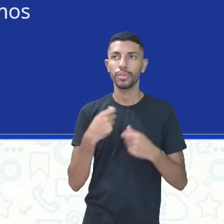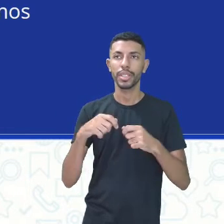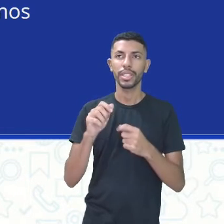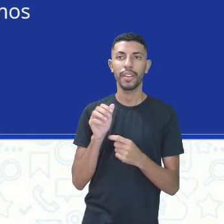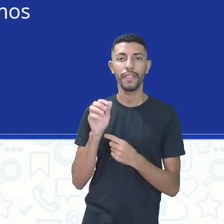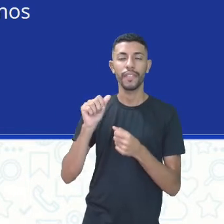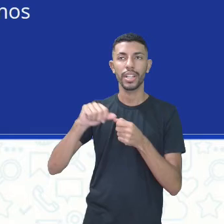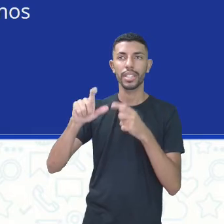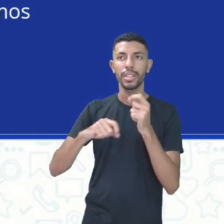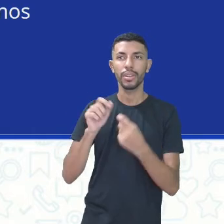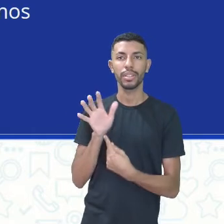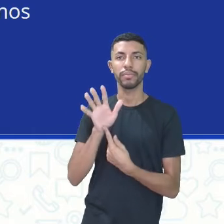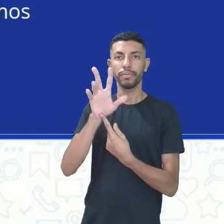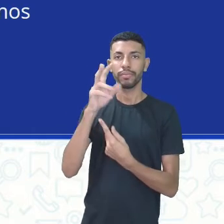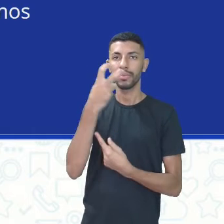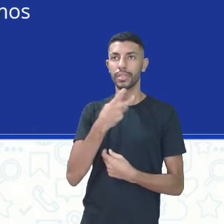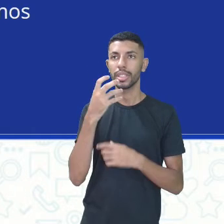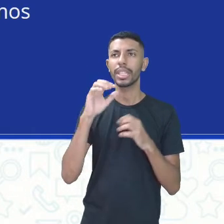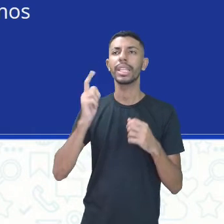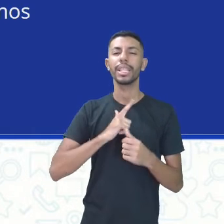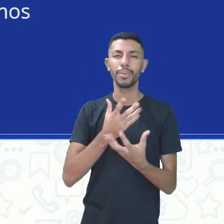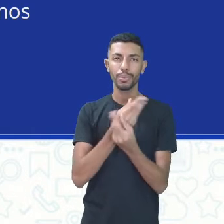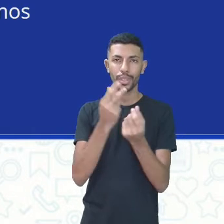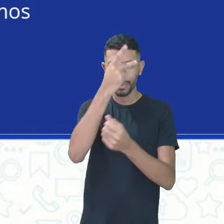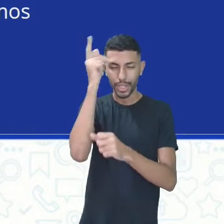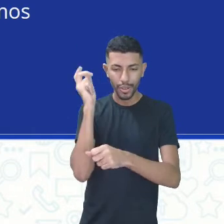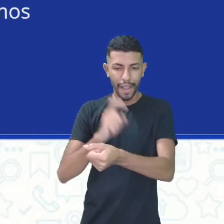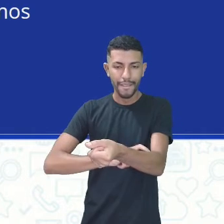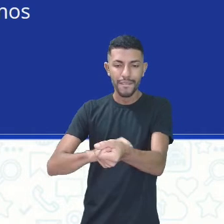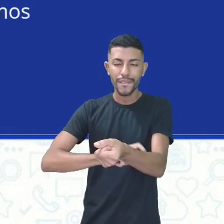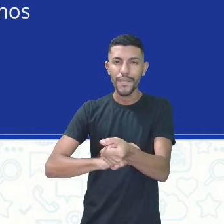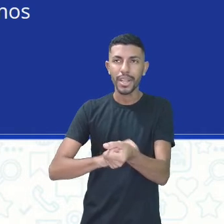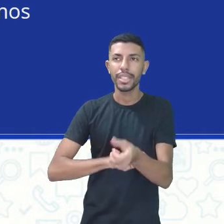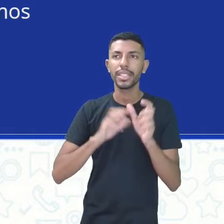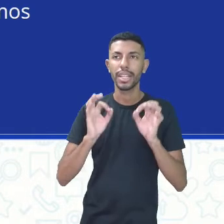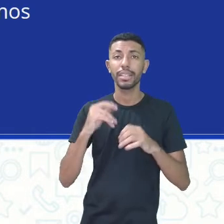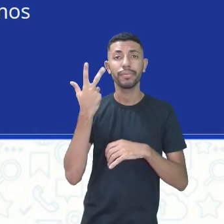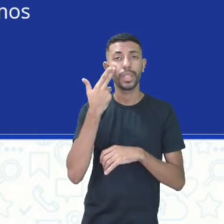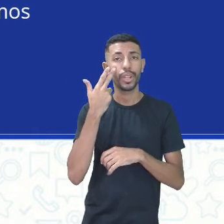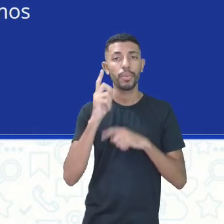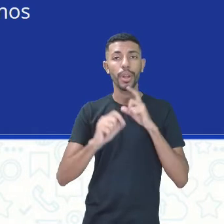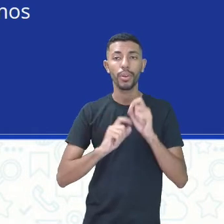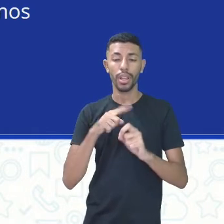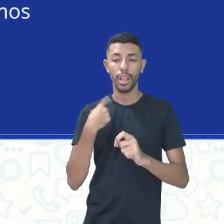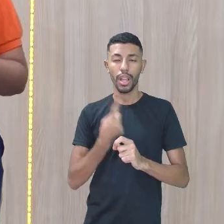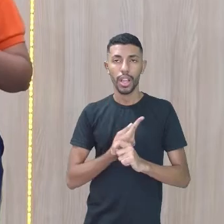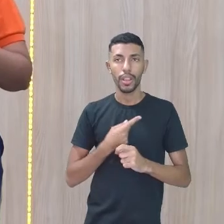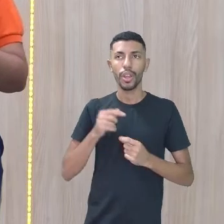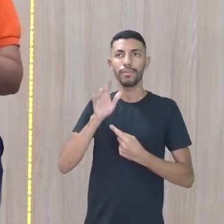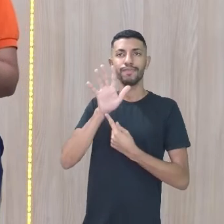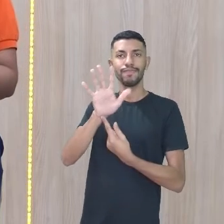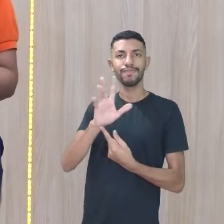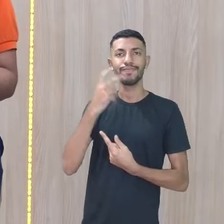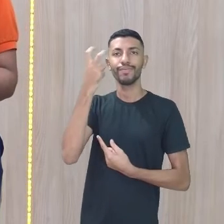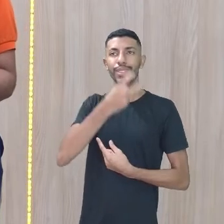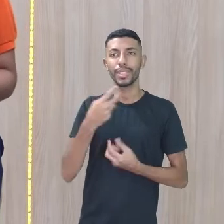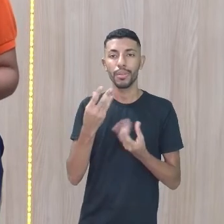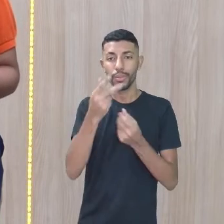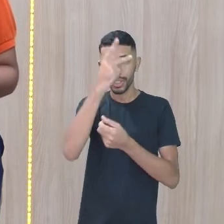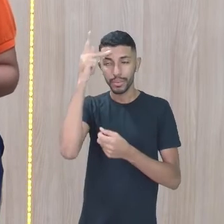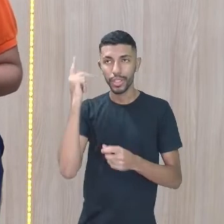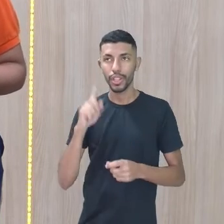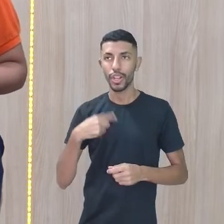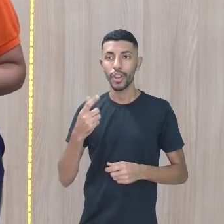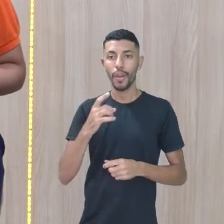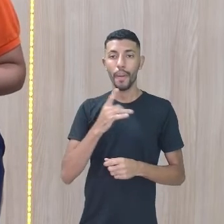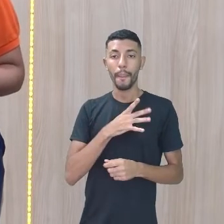oral, minha gente. E acredite, tem muita gente que fica nervosa e é comum. Quando a gente está se expondo, quando a gente está falando para muita gente, a gente fica